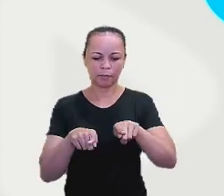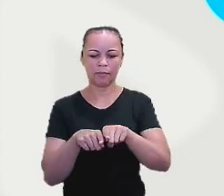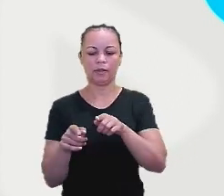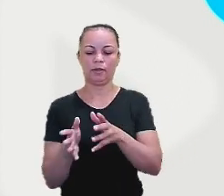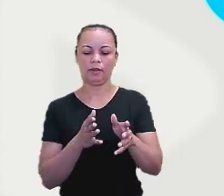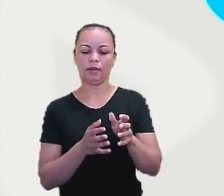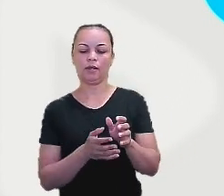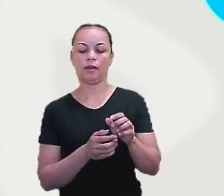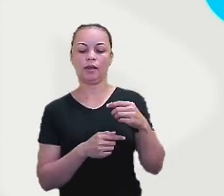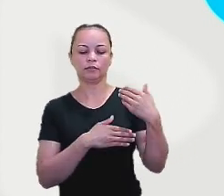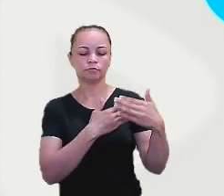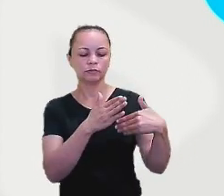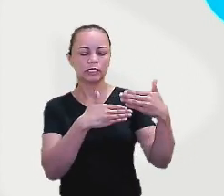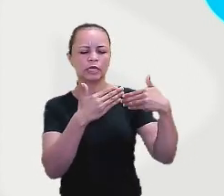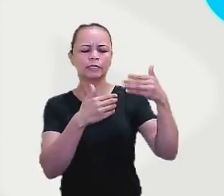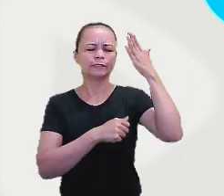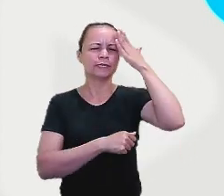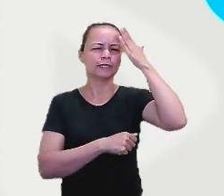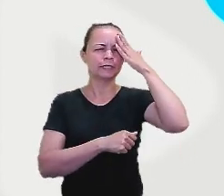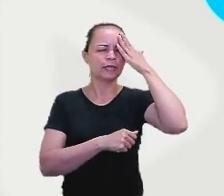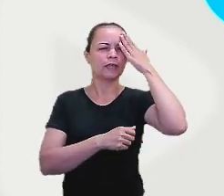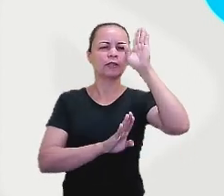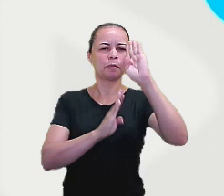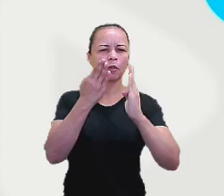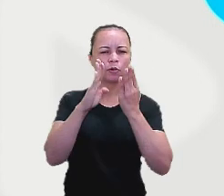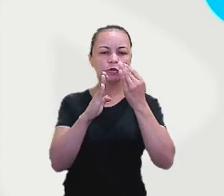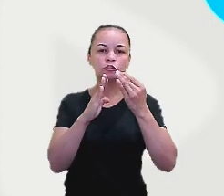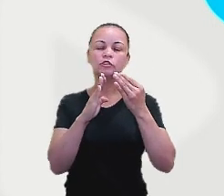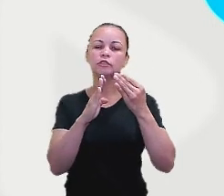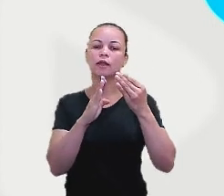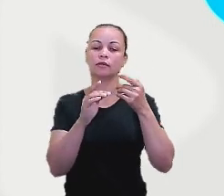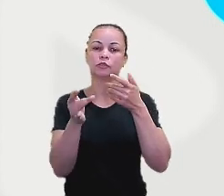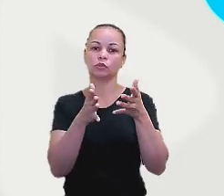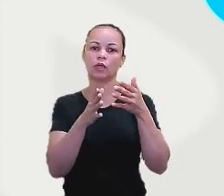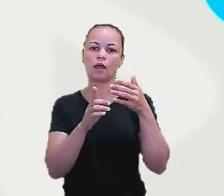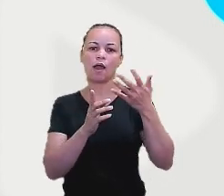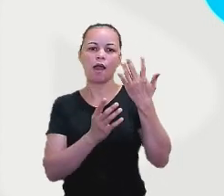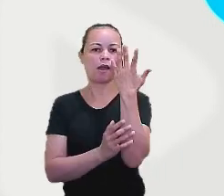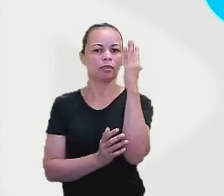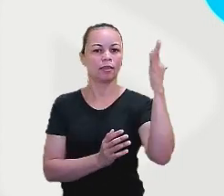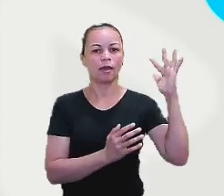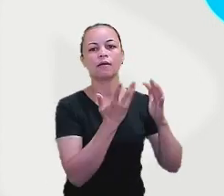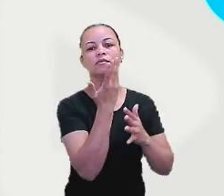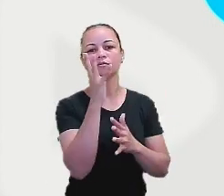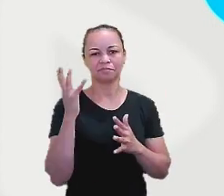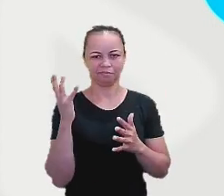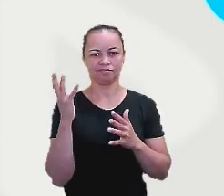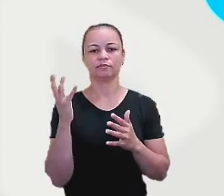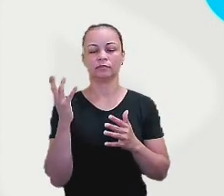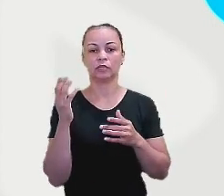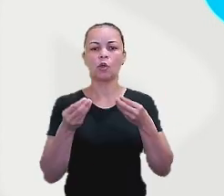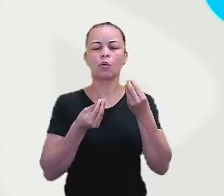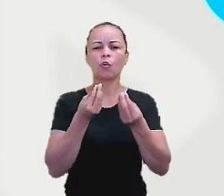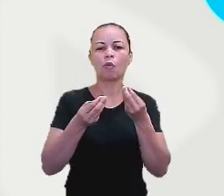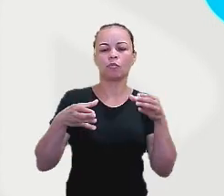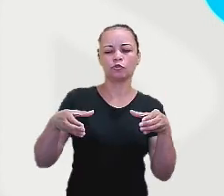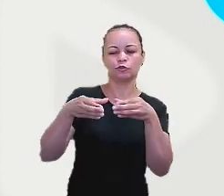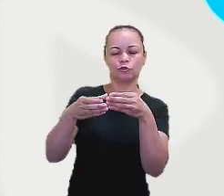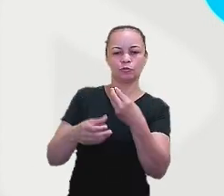ecologia compreende o entendimento de toda a natureza e como esta afeta os seres vivos